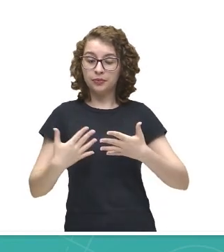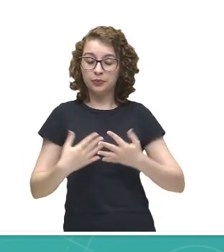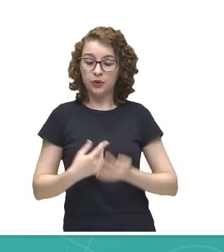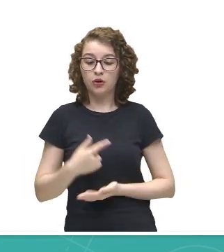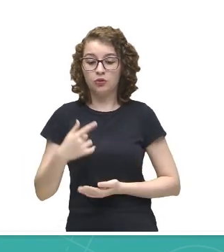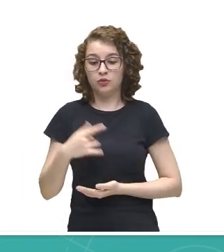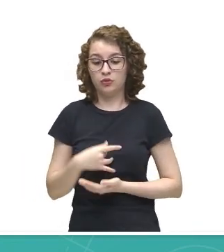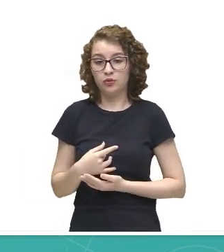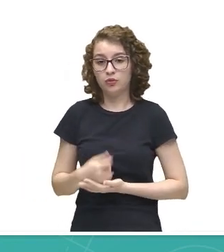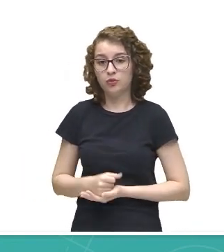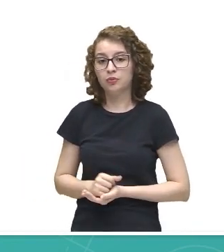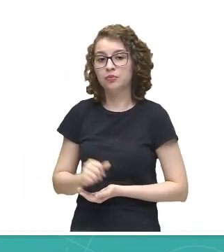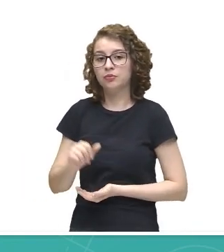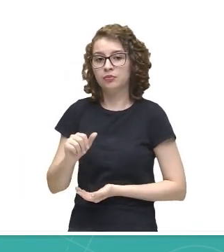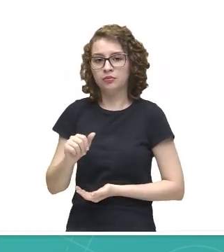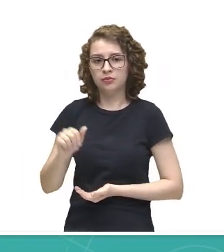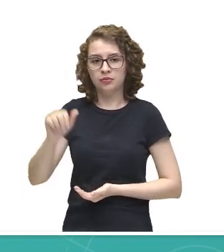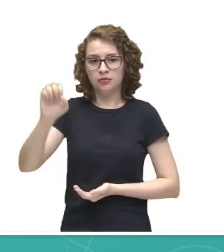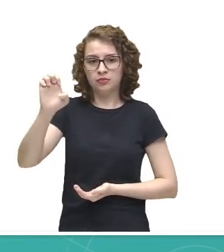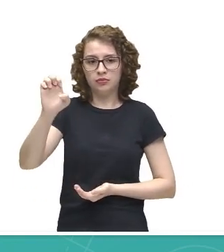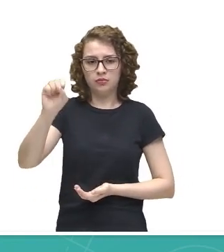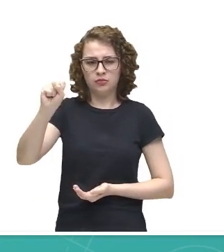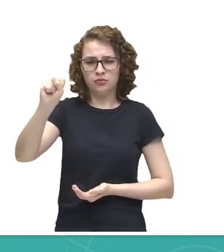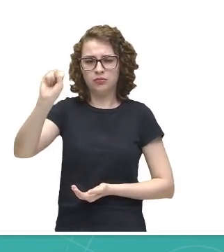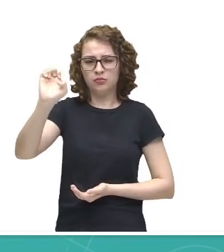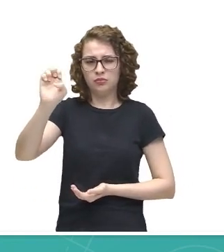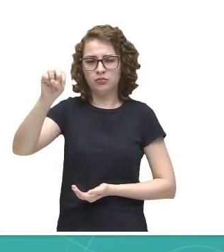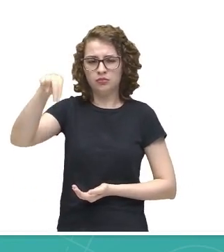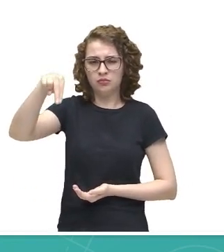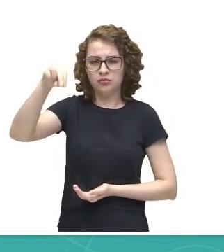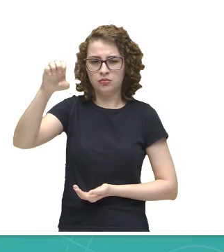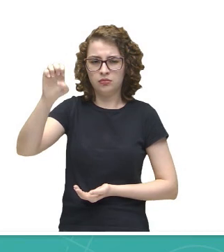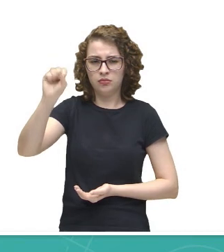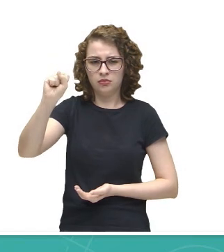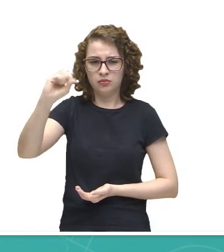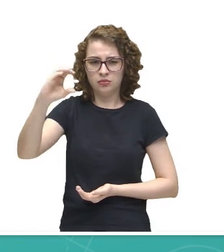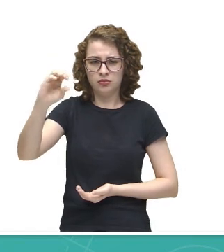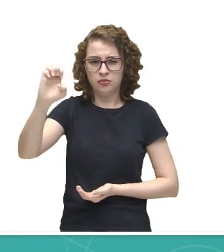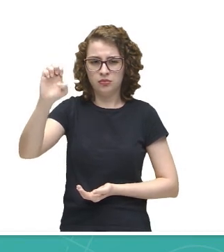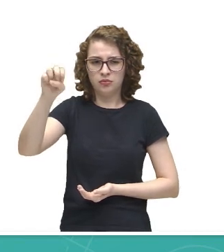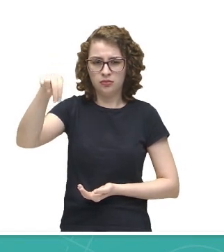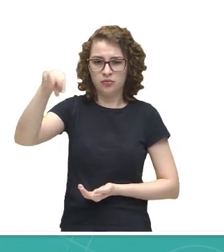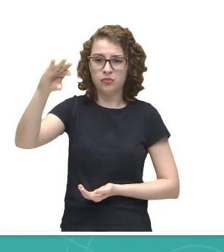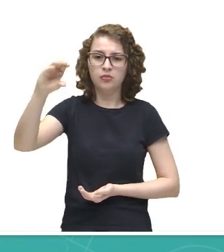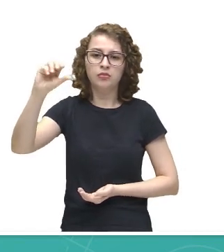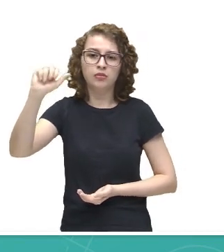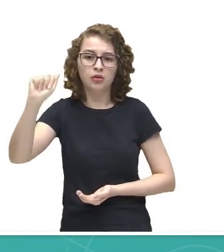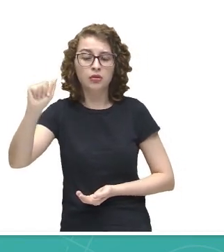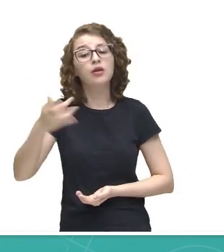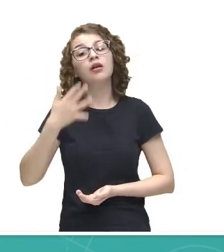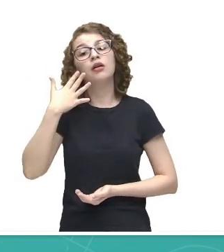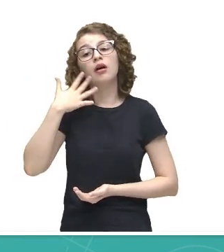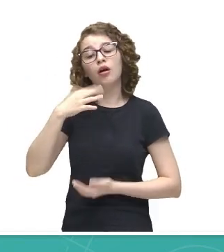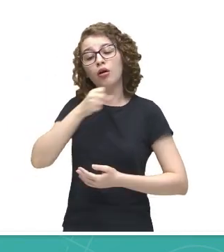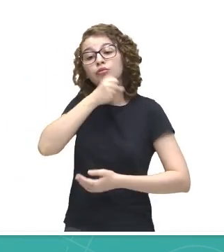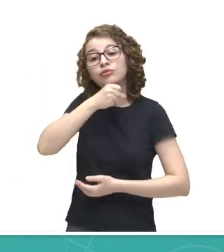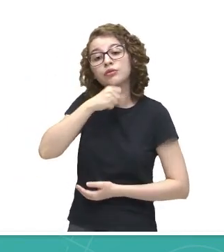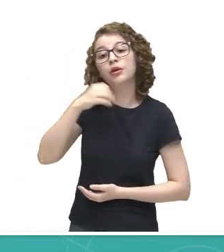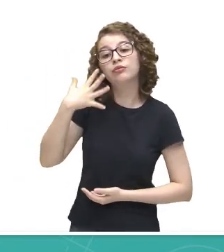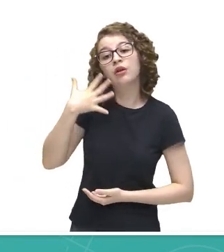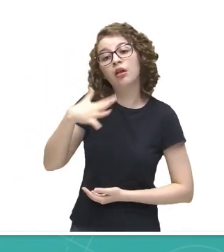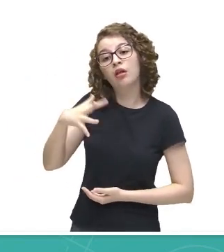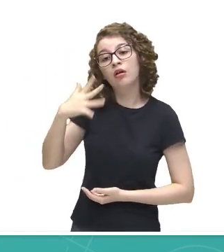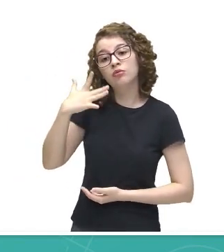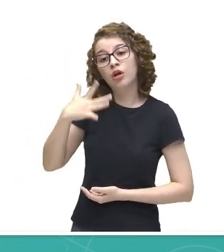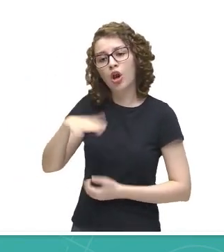com a senescência, né, ela envelhece como no processo natural mesmo, mas sem